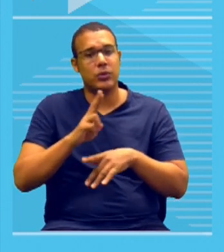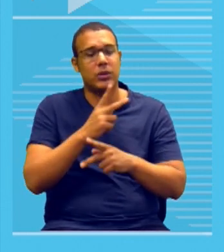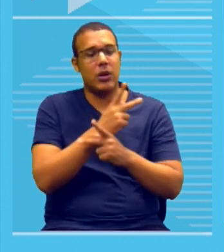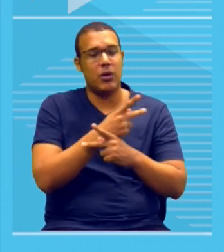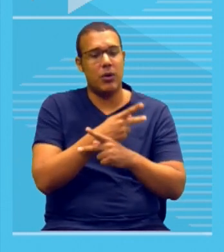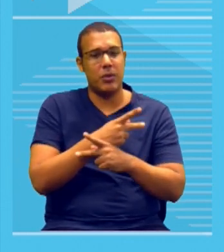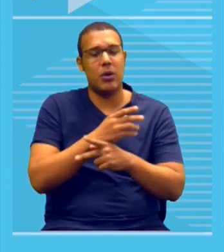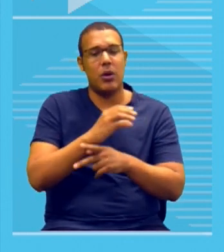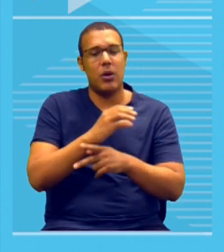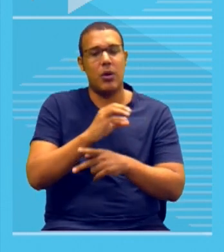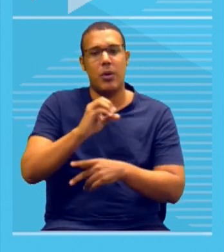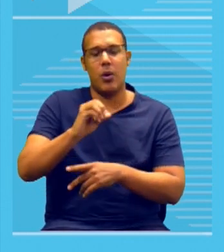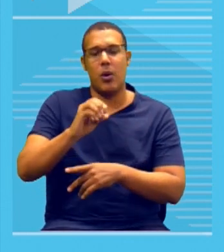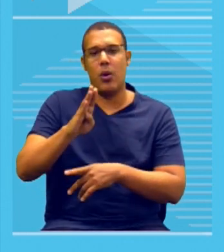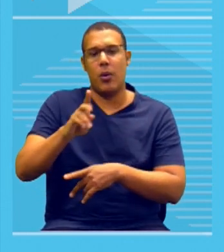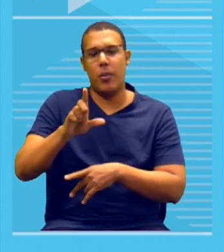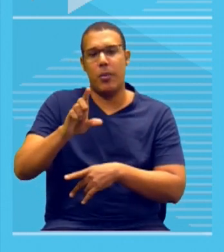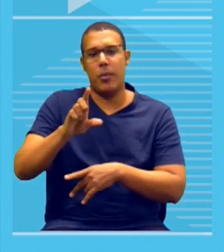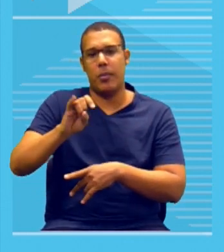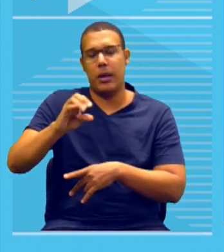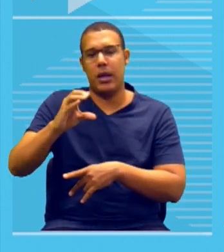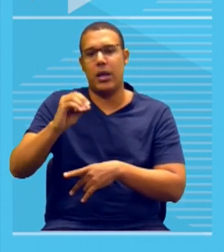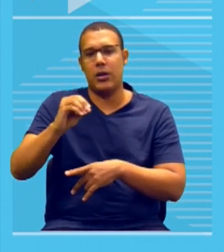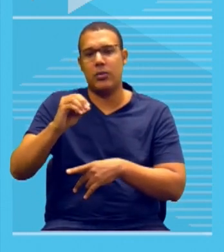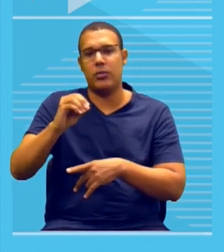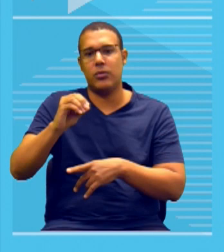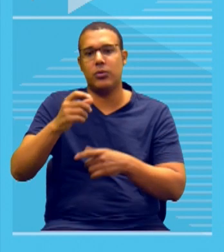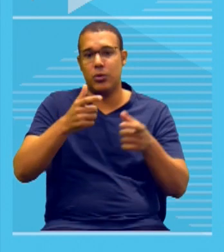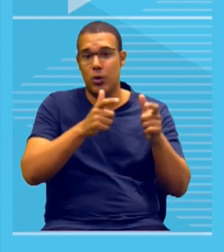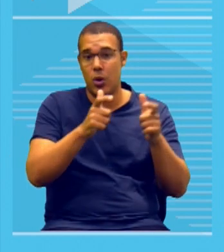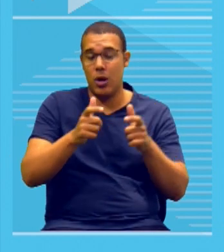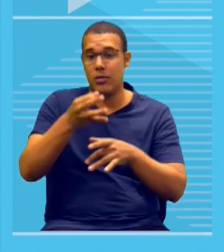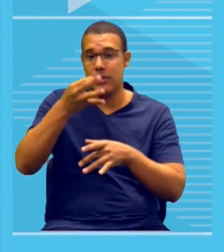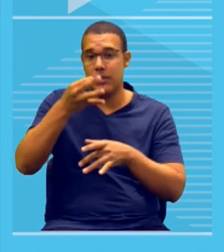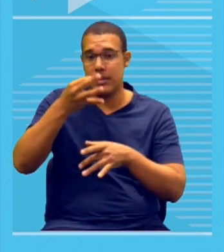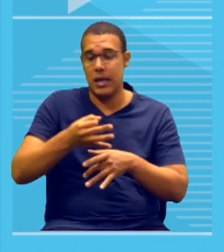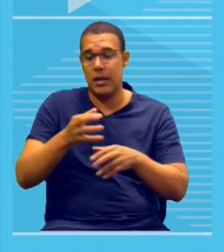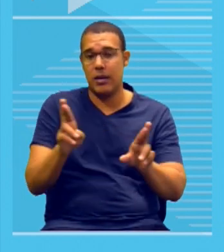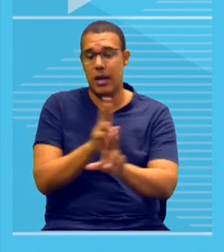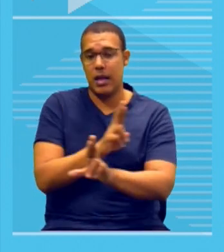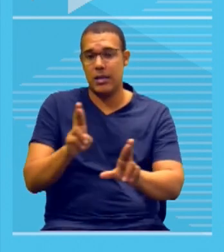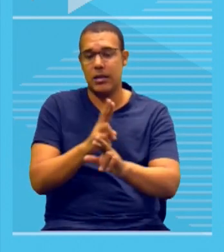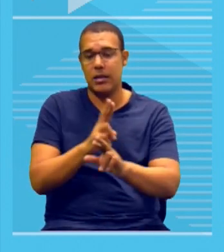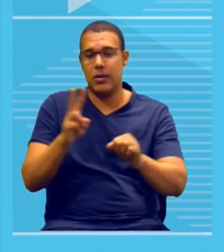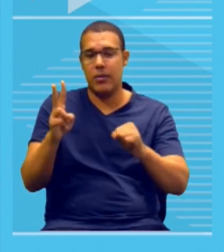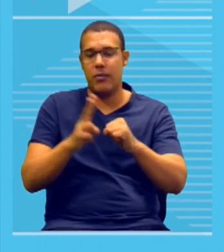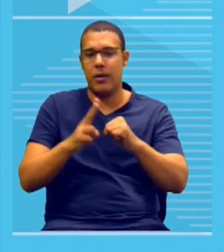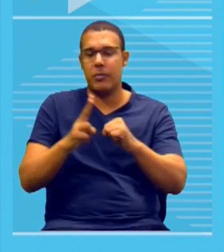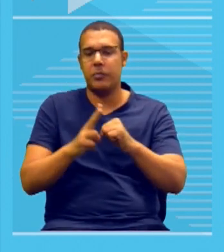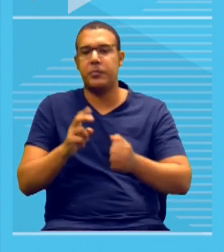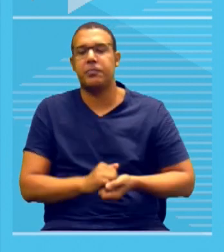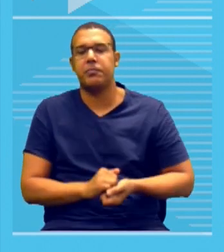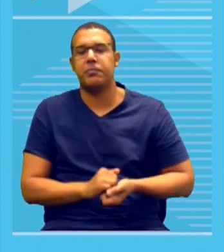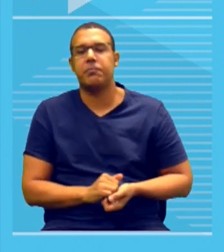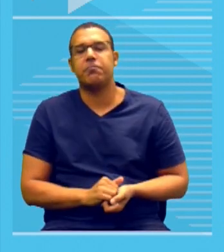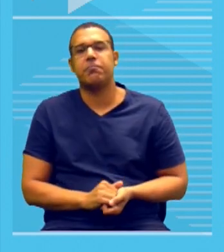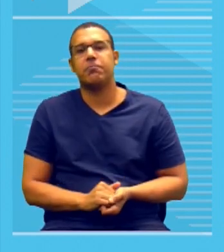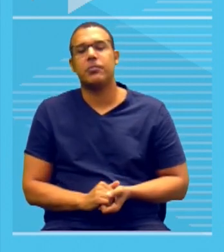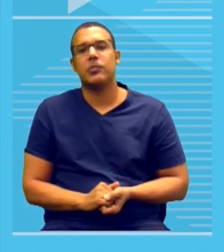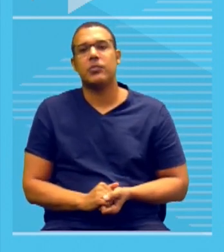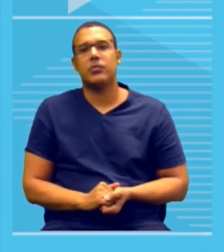da posição adequada em relação ao verbo tá bom existem